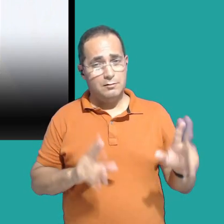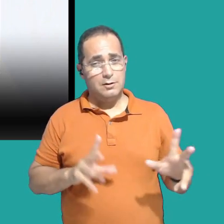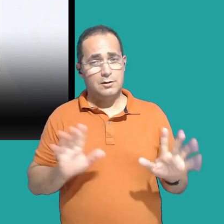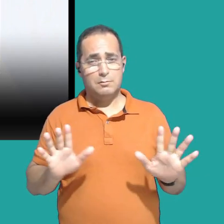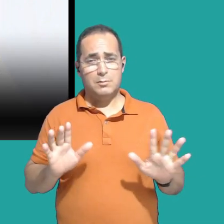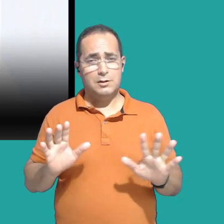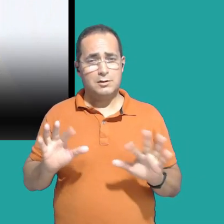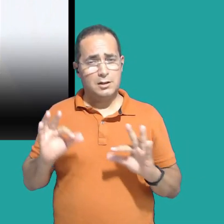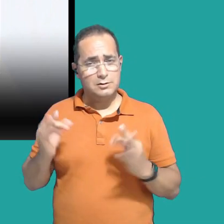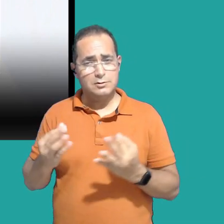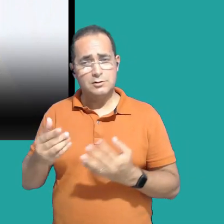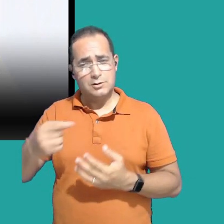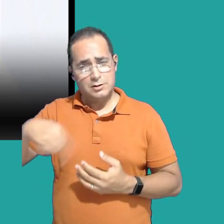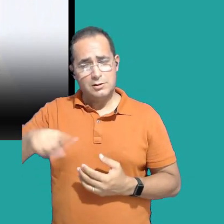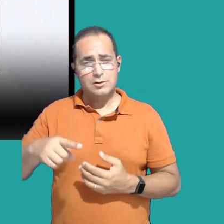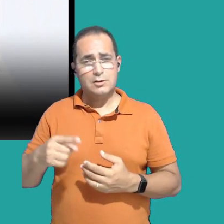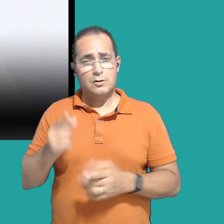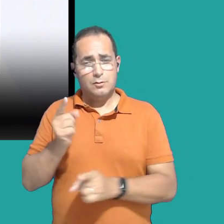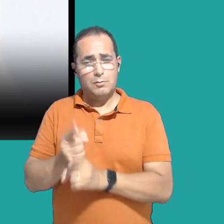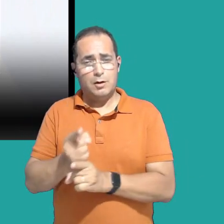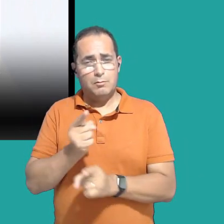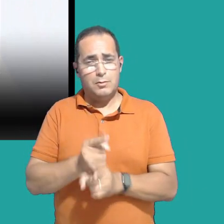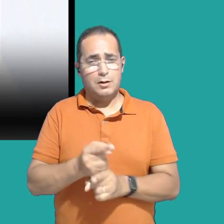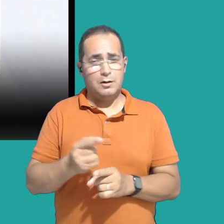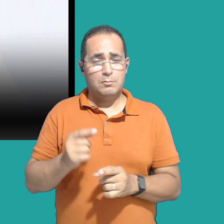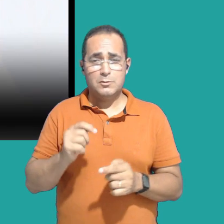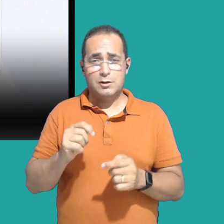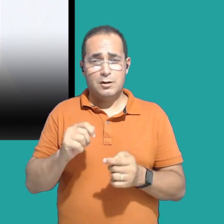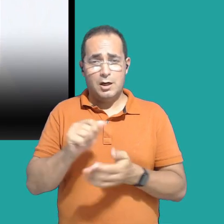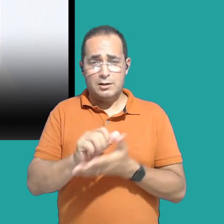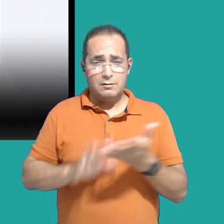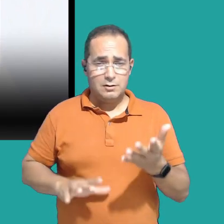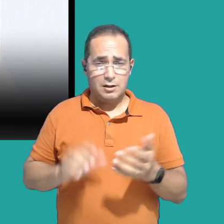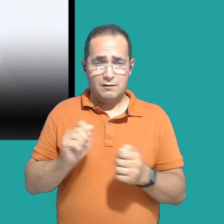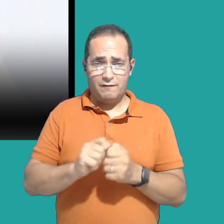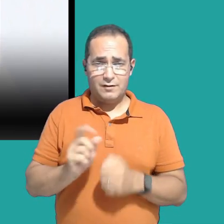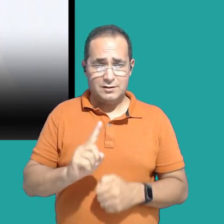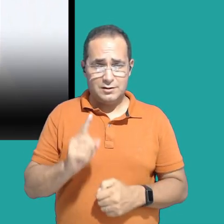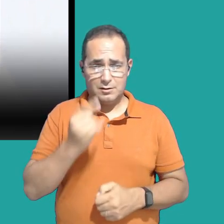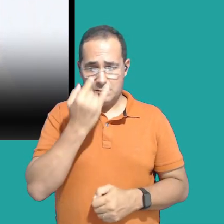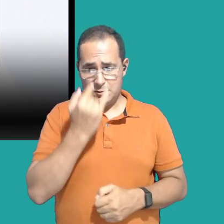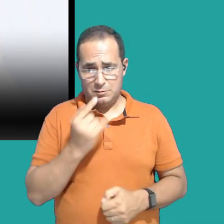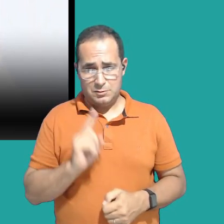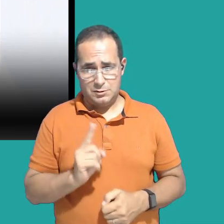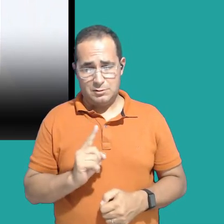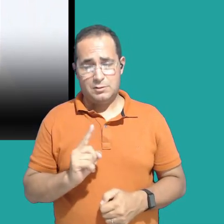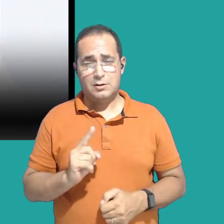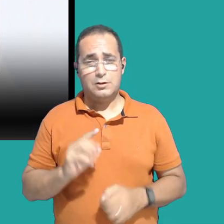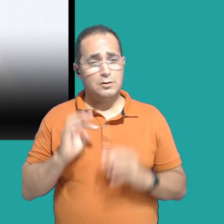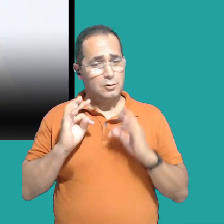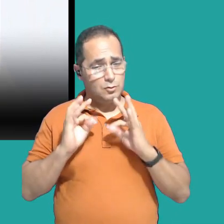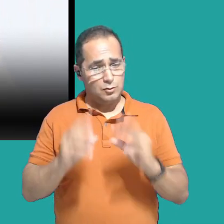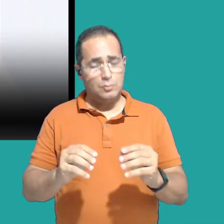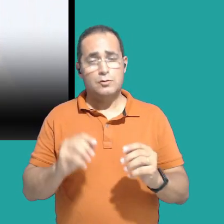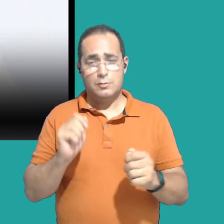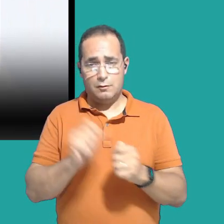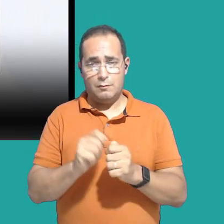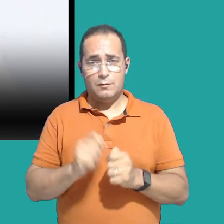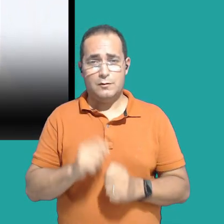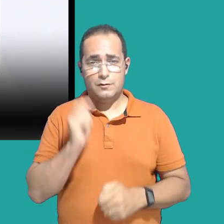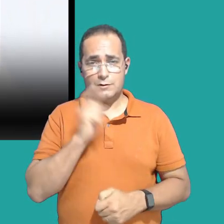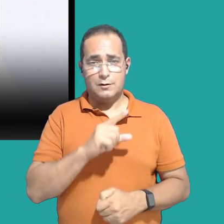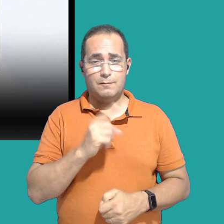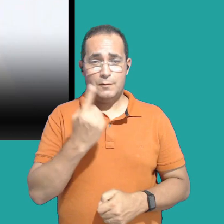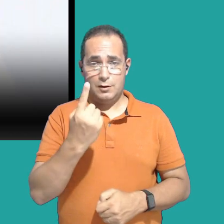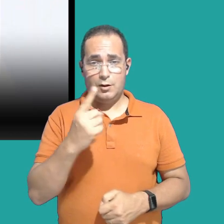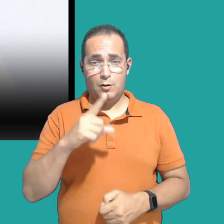perceber que tinha diferença, mas que a gente encontrava maneiras, porque eu não deixava de fazer as atividades porque eu não enxergo.